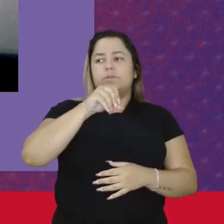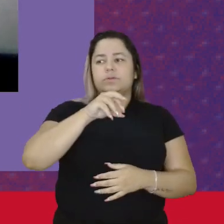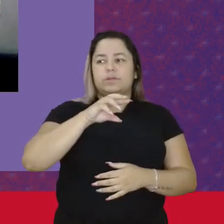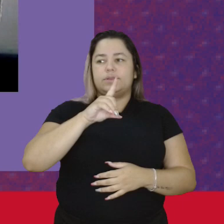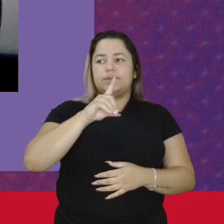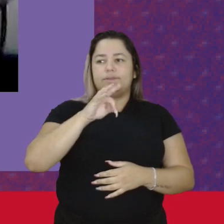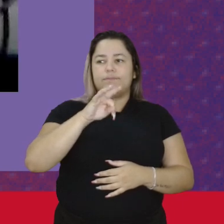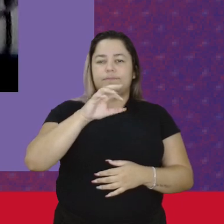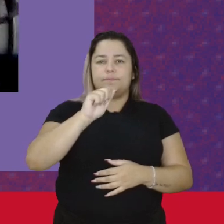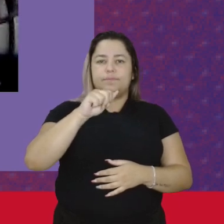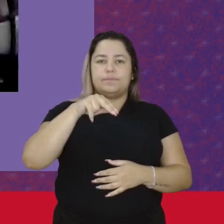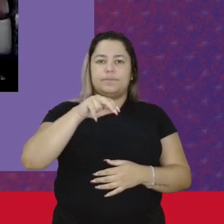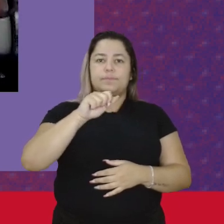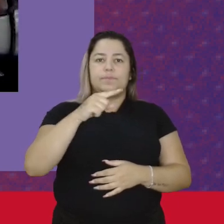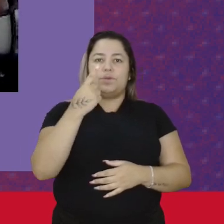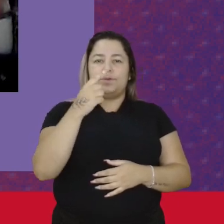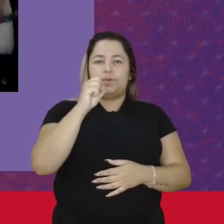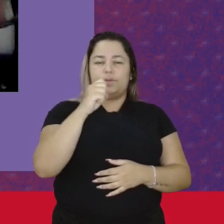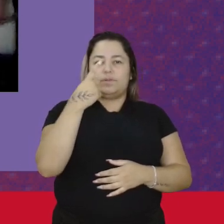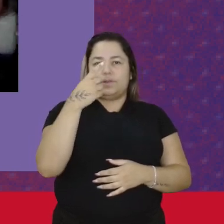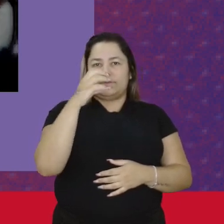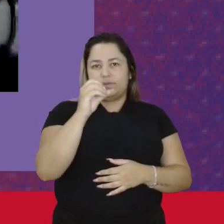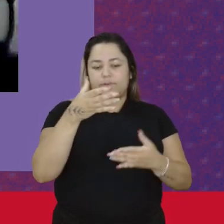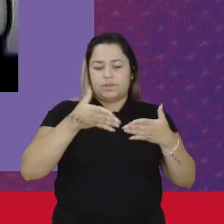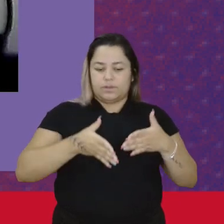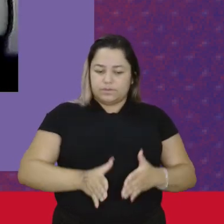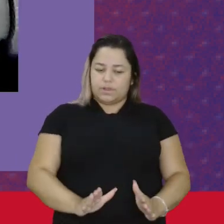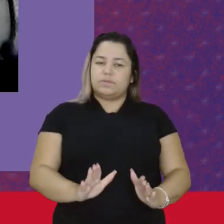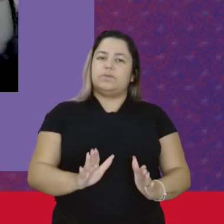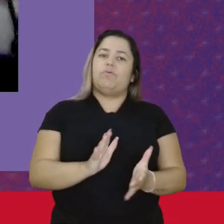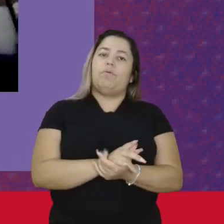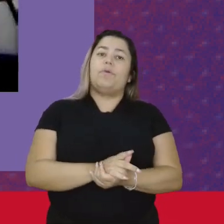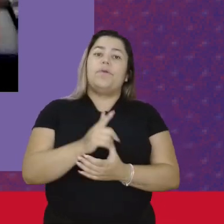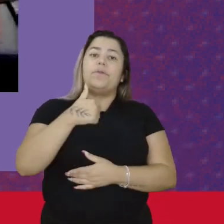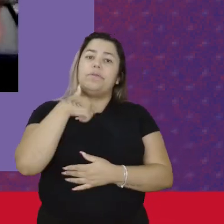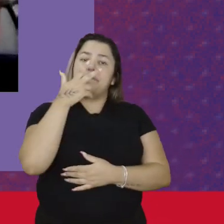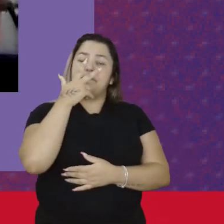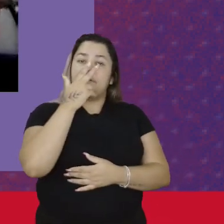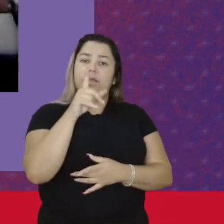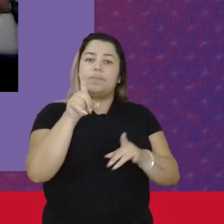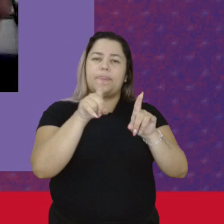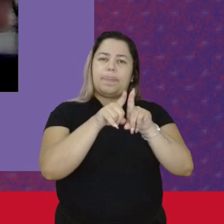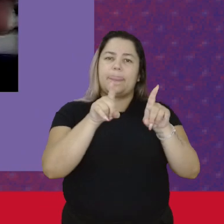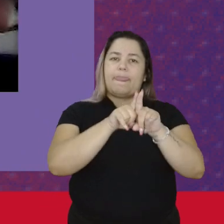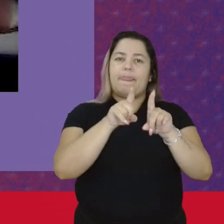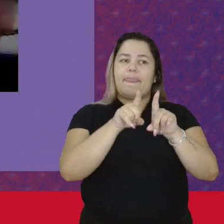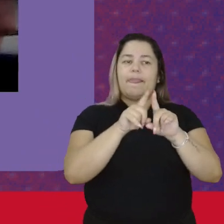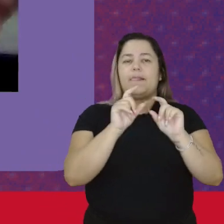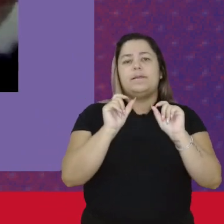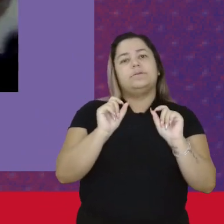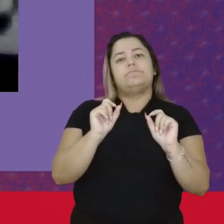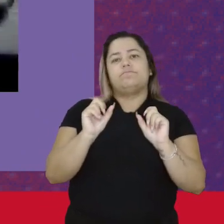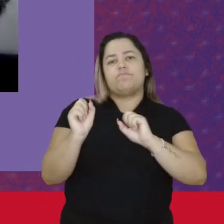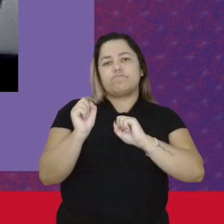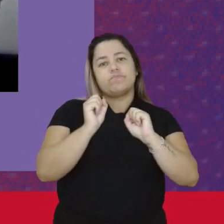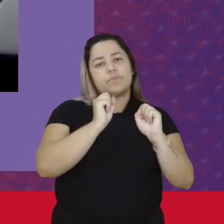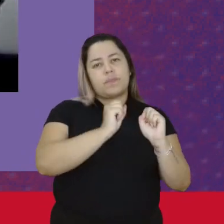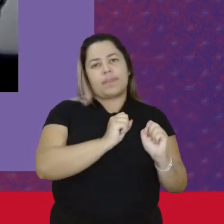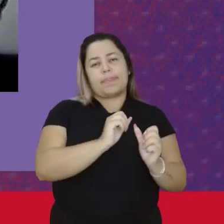em 1810, e o que eu acho que essa é uma que a gente pode